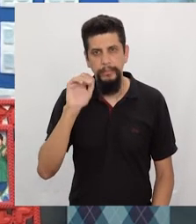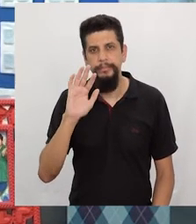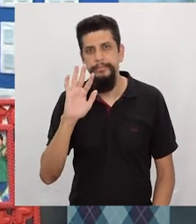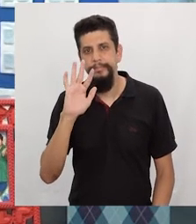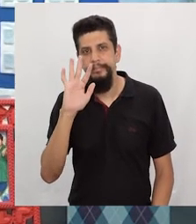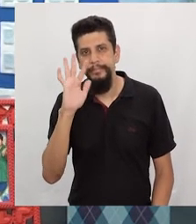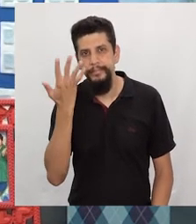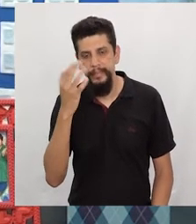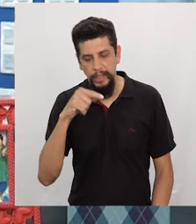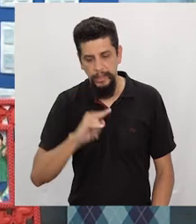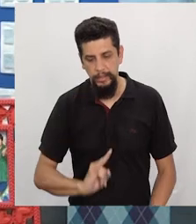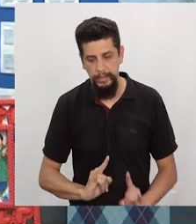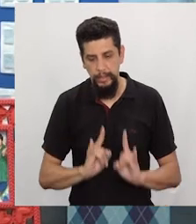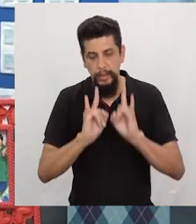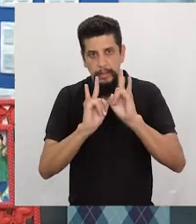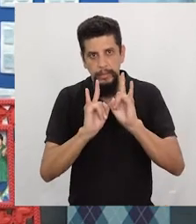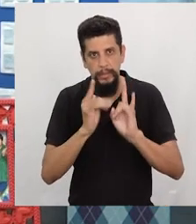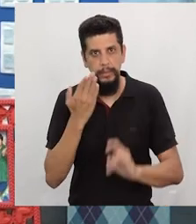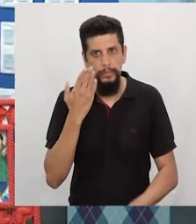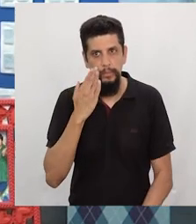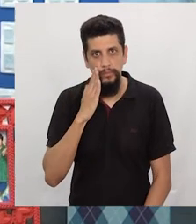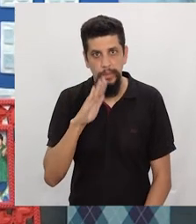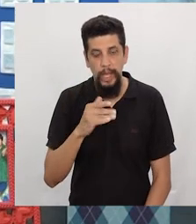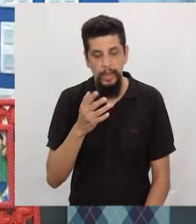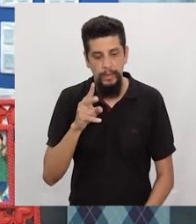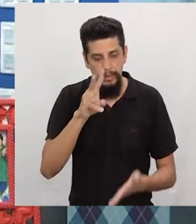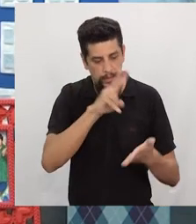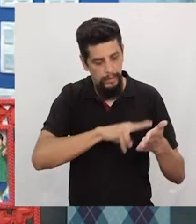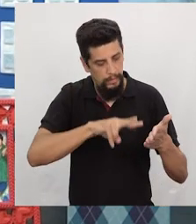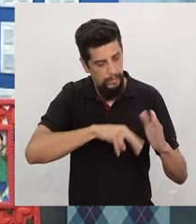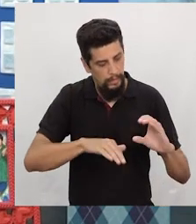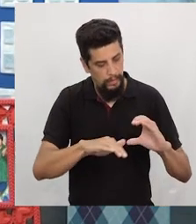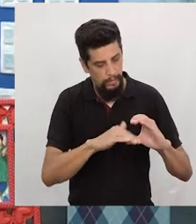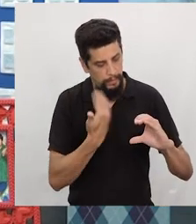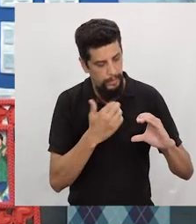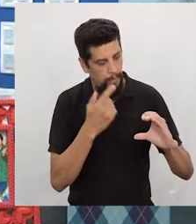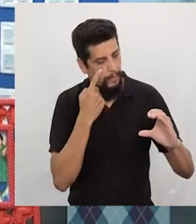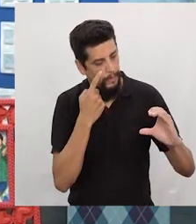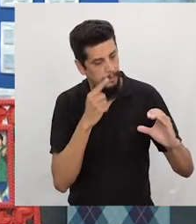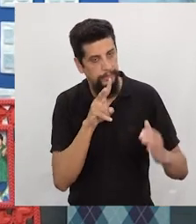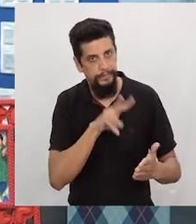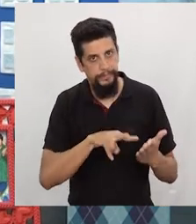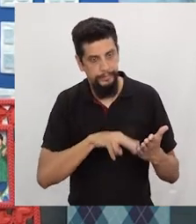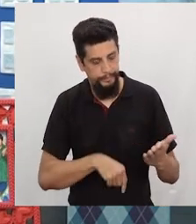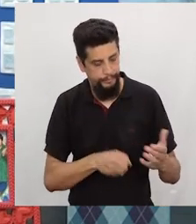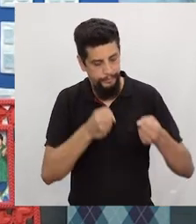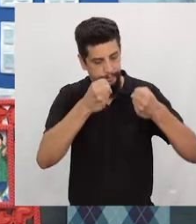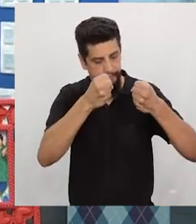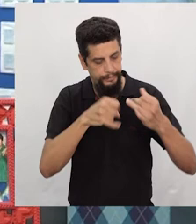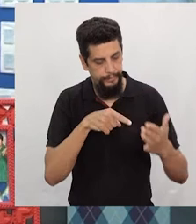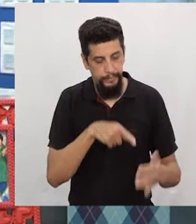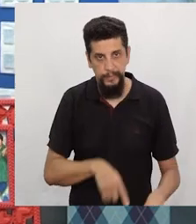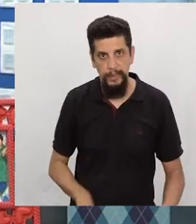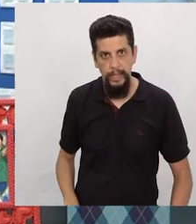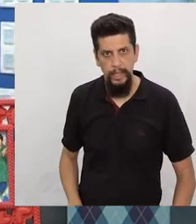últimos acontecimentos do prédio. Vamos então ler o e-mail do Tom? Olha o que ele disse.